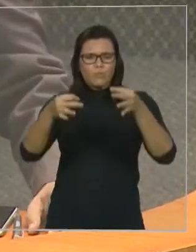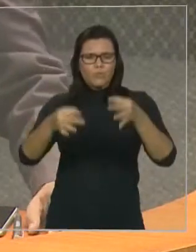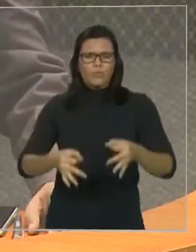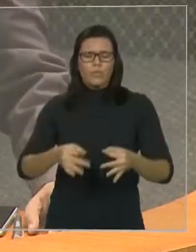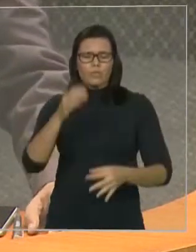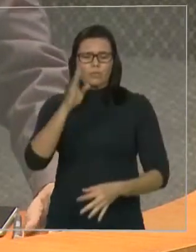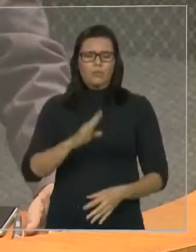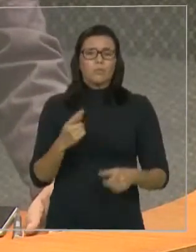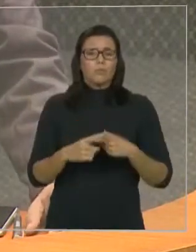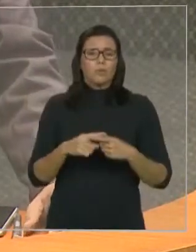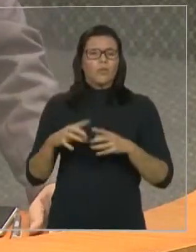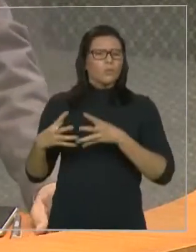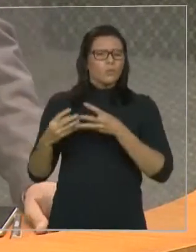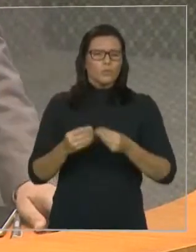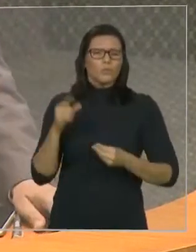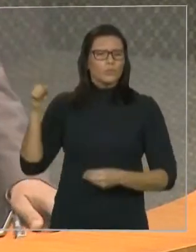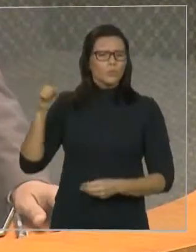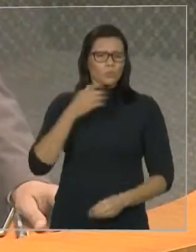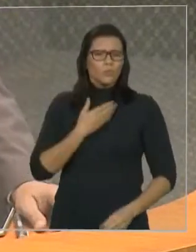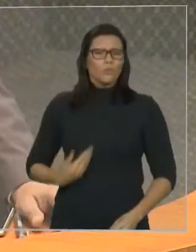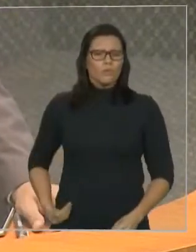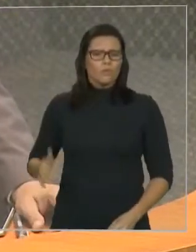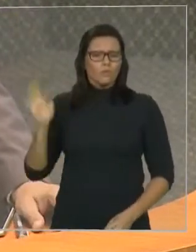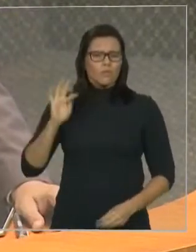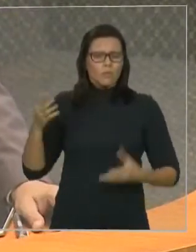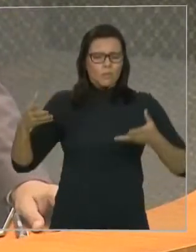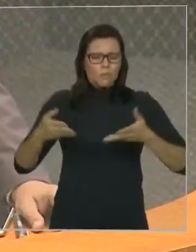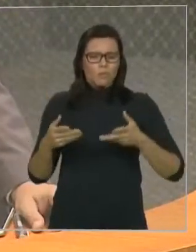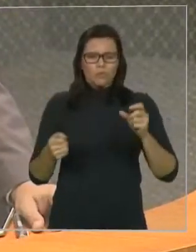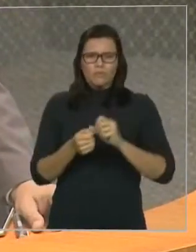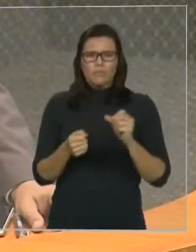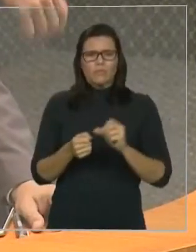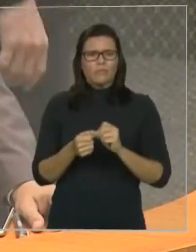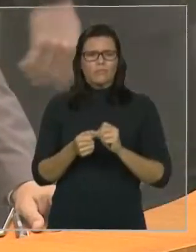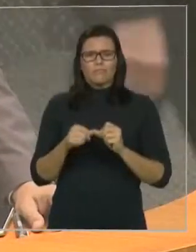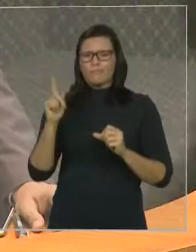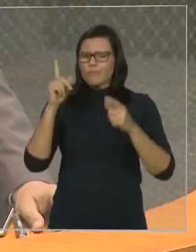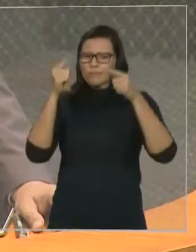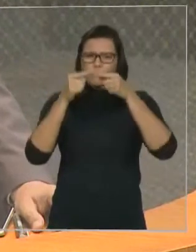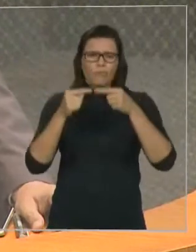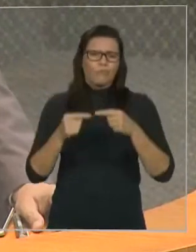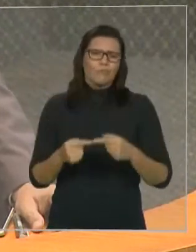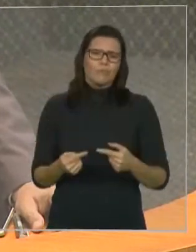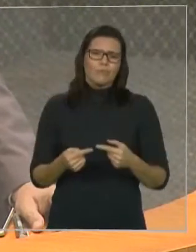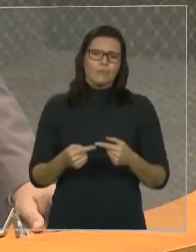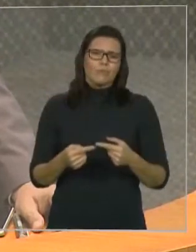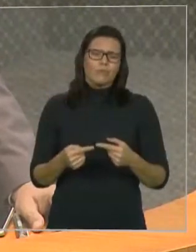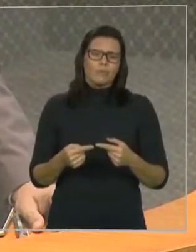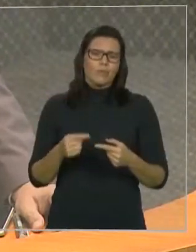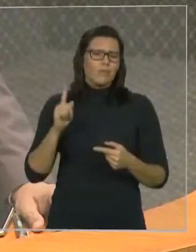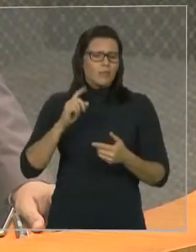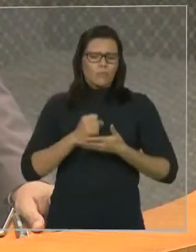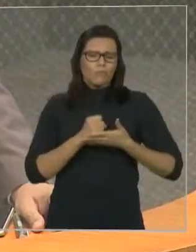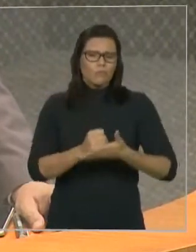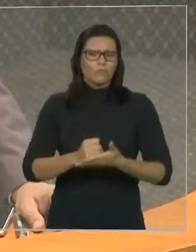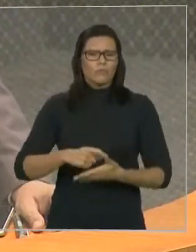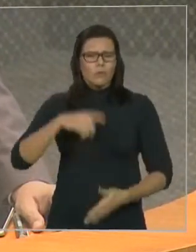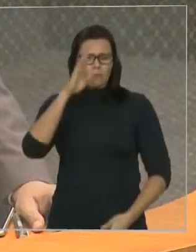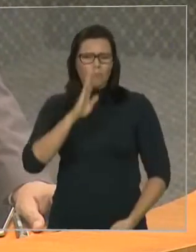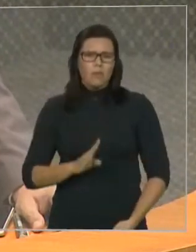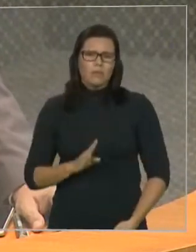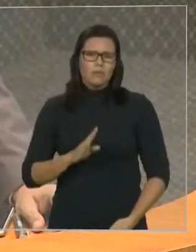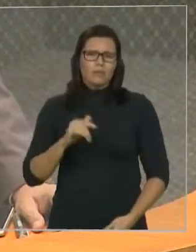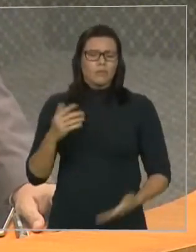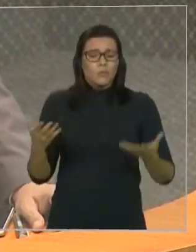medidas tomadas não foram adequadas para ajudar a tirar o Brasil da crise que se meteu. É